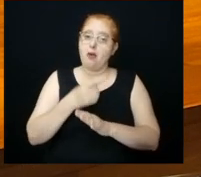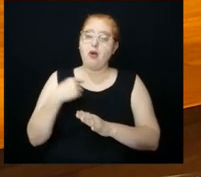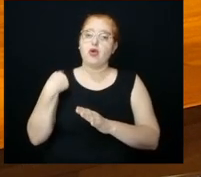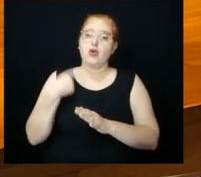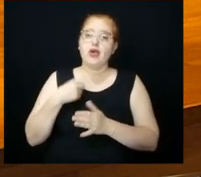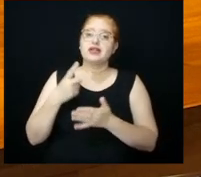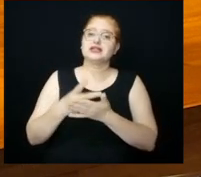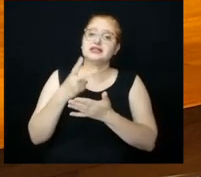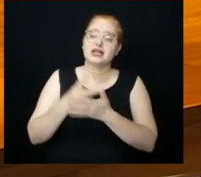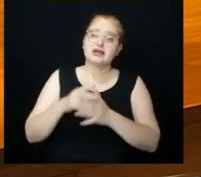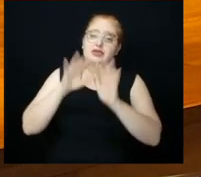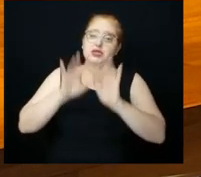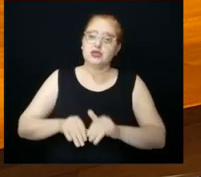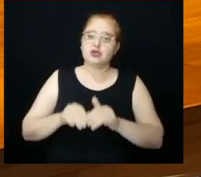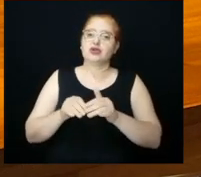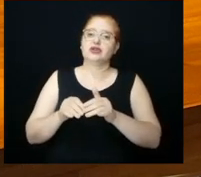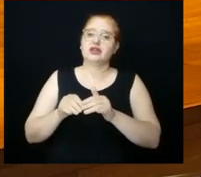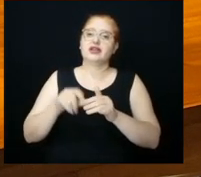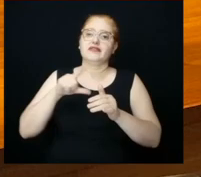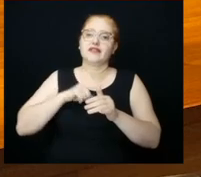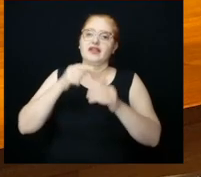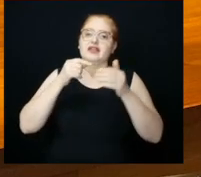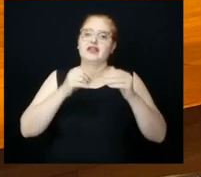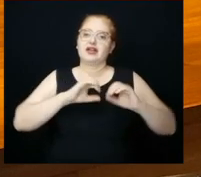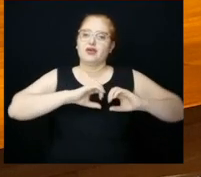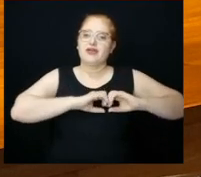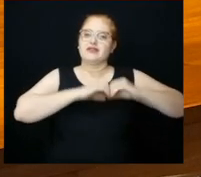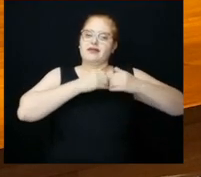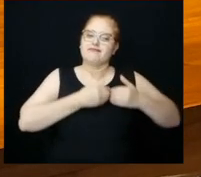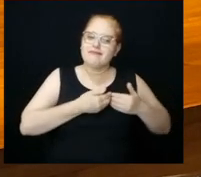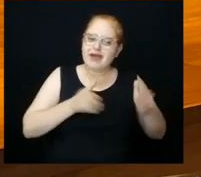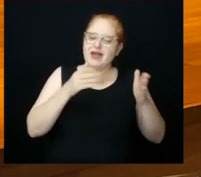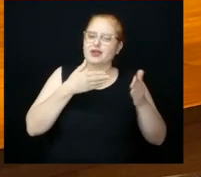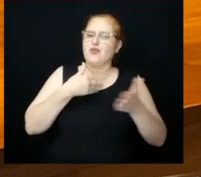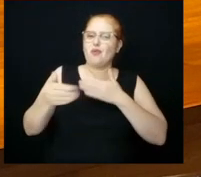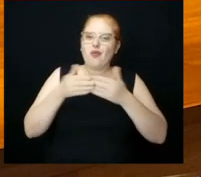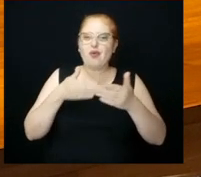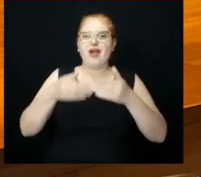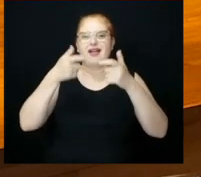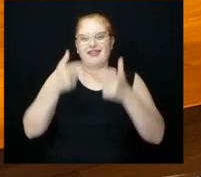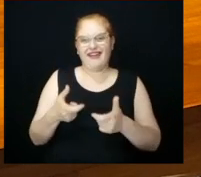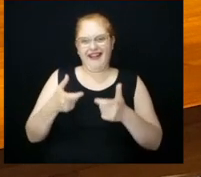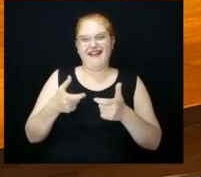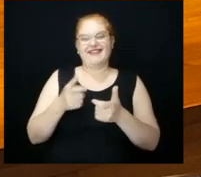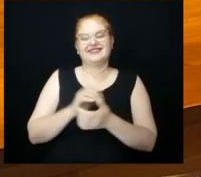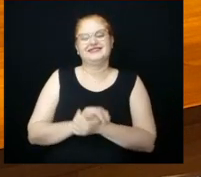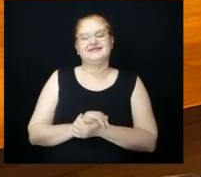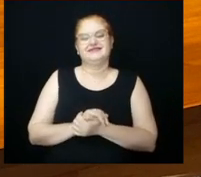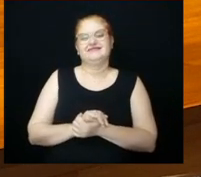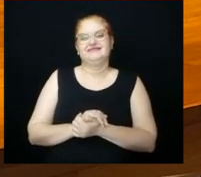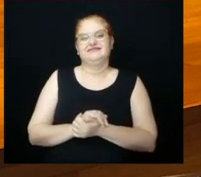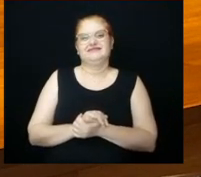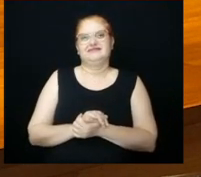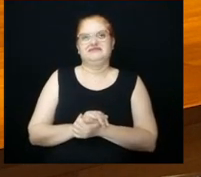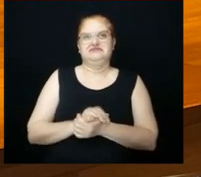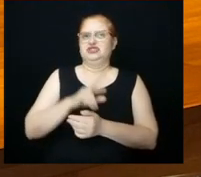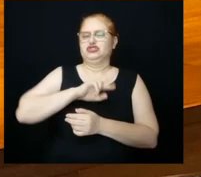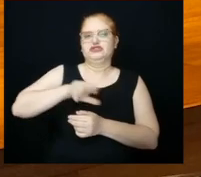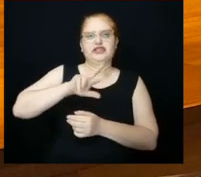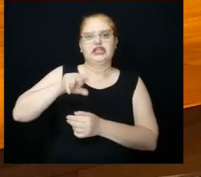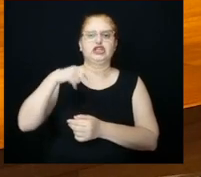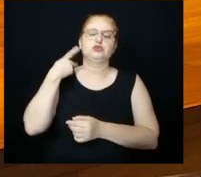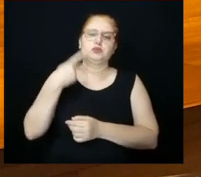nós somos sempre, como escritores, recebidos de coração aberto em qualquer lugar. Não tem isso, né? Não é como a política, que